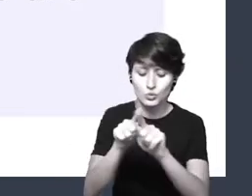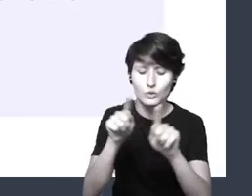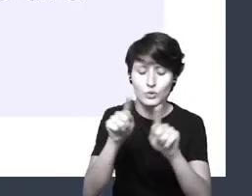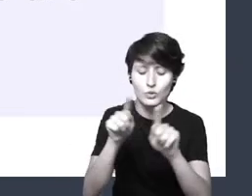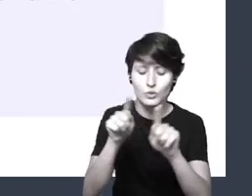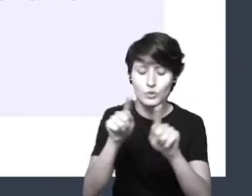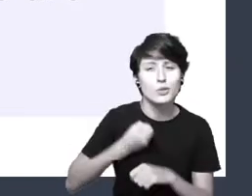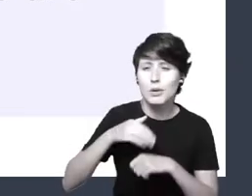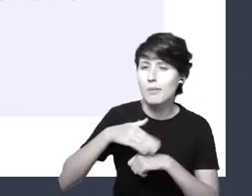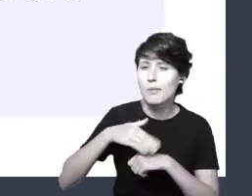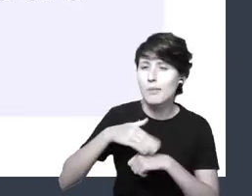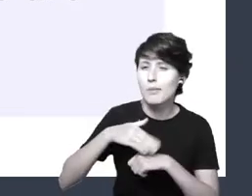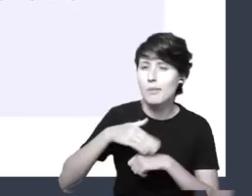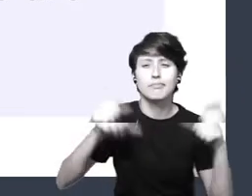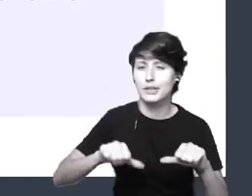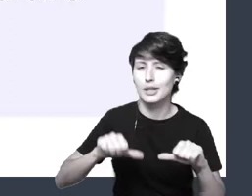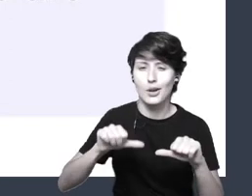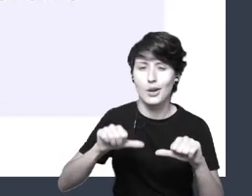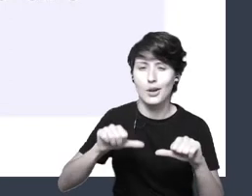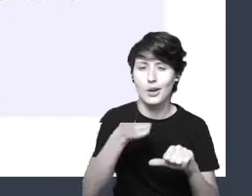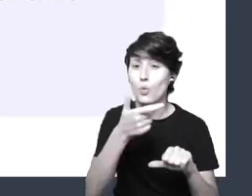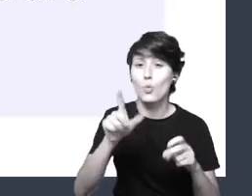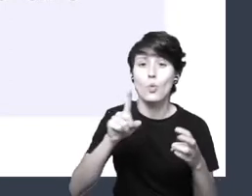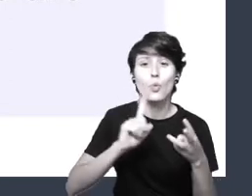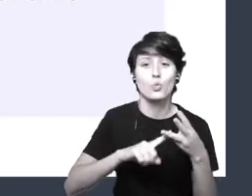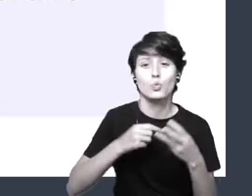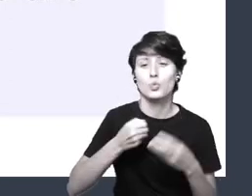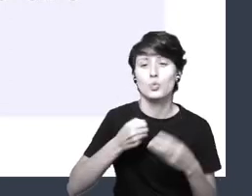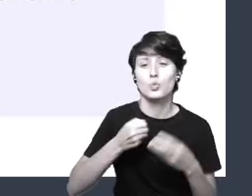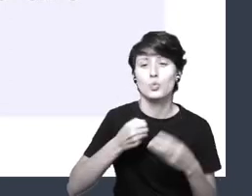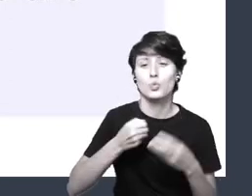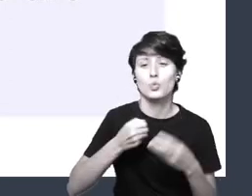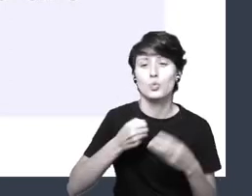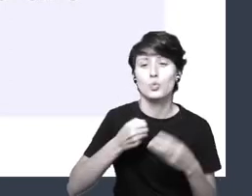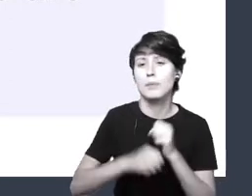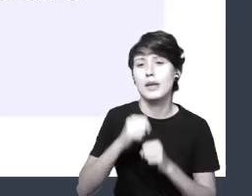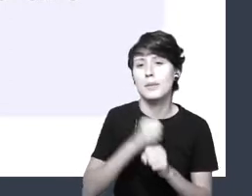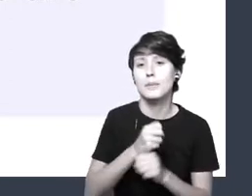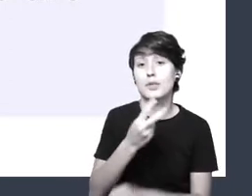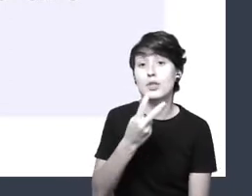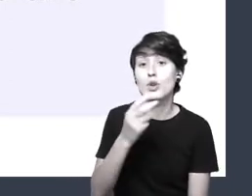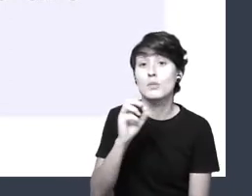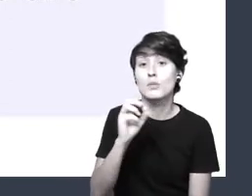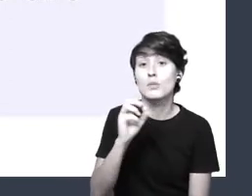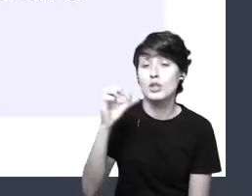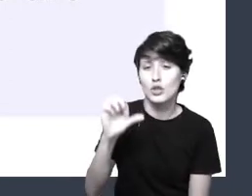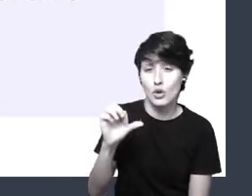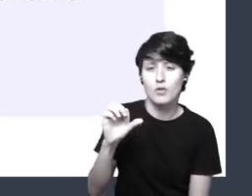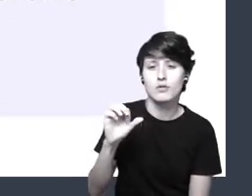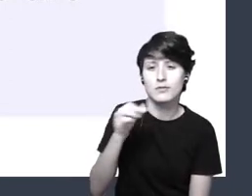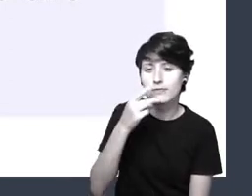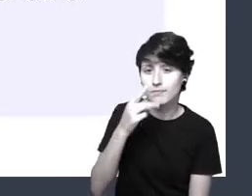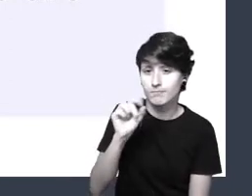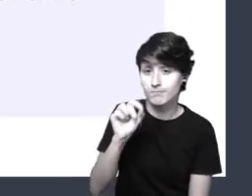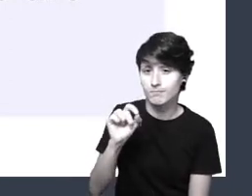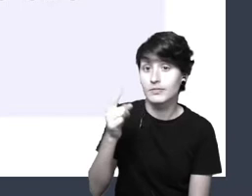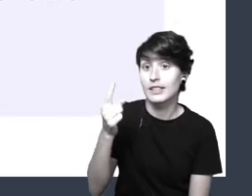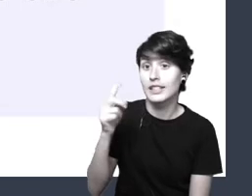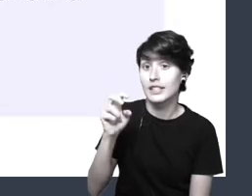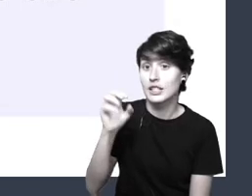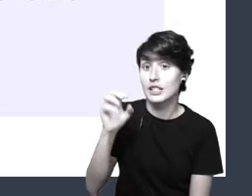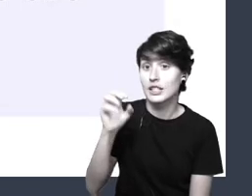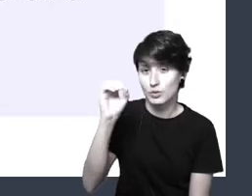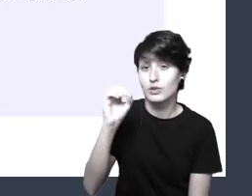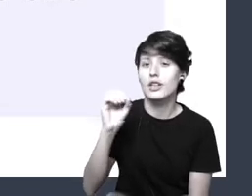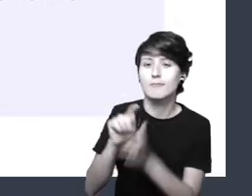muito pior. Um outro número, que é de 2019, diz que 15% dos pesquisadores do